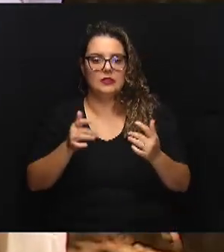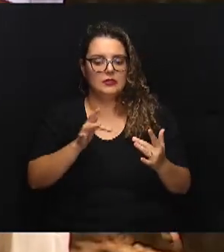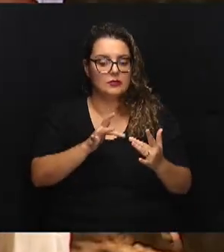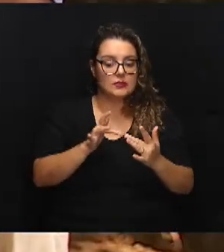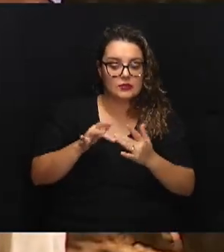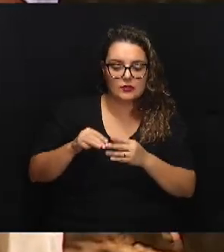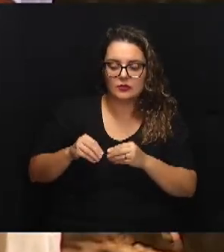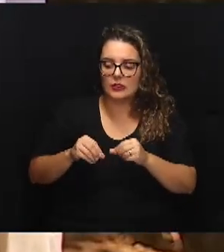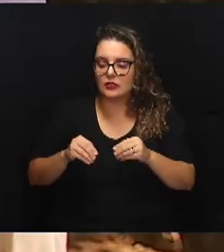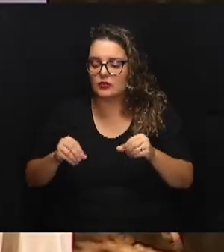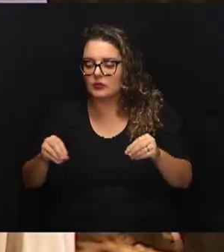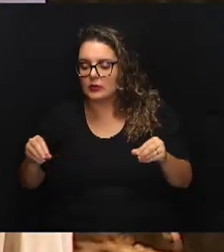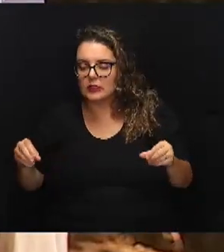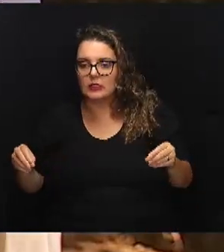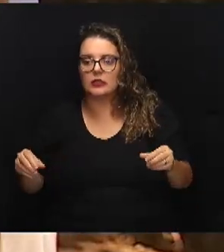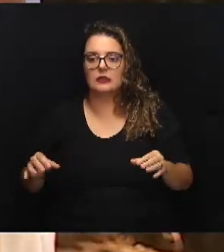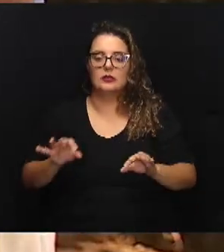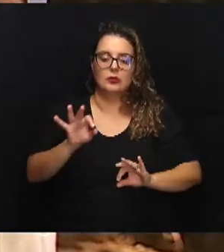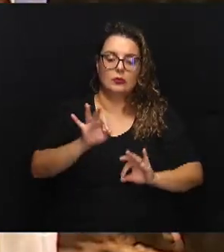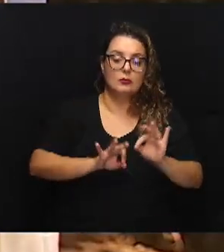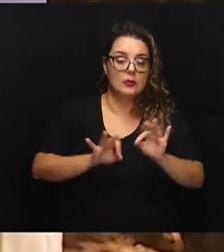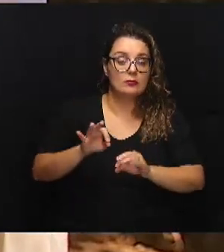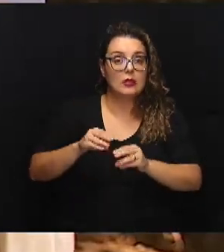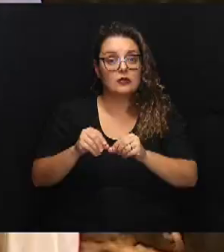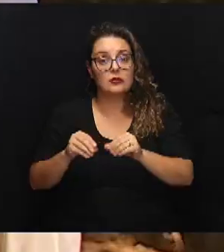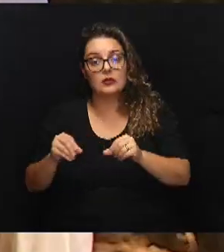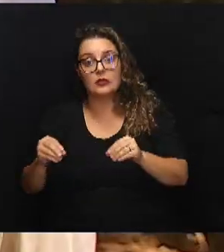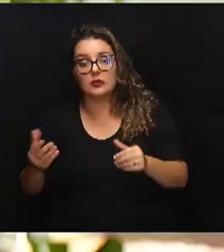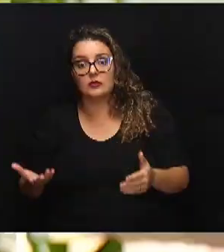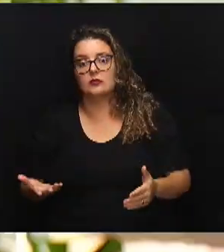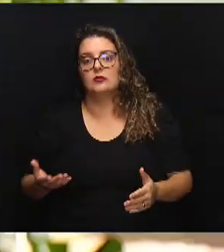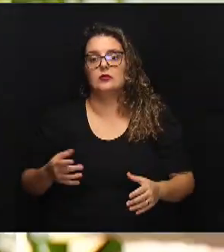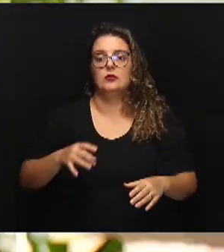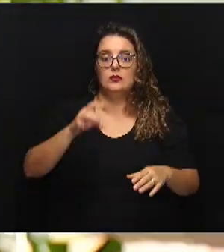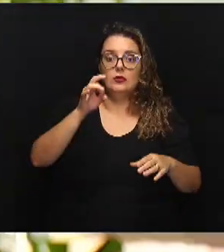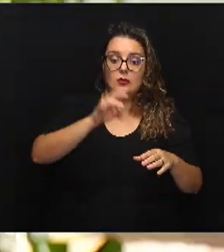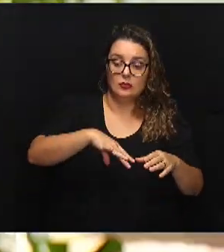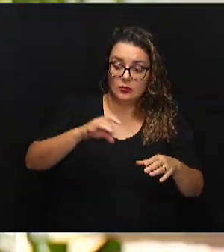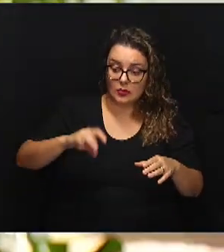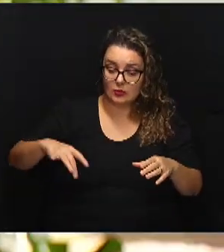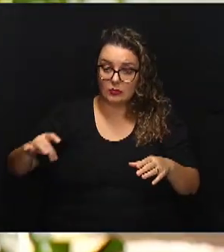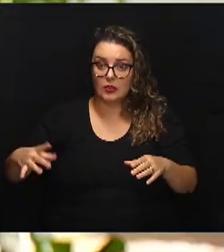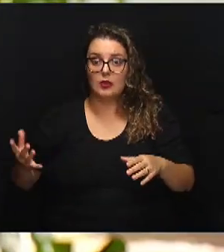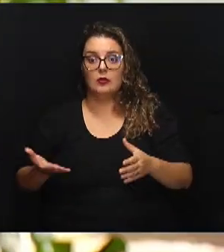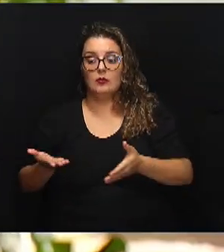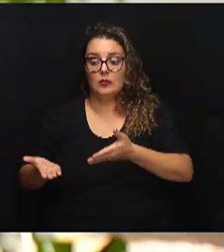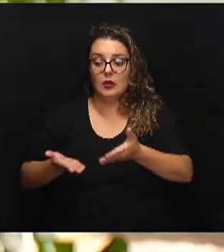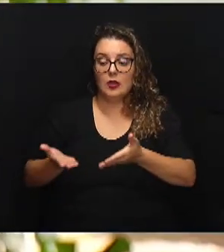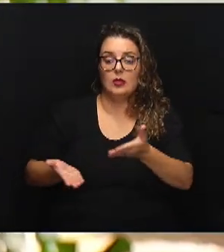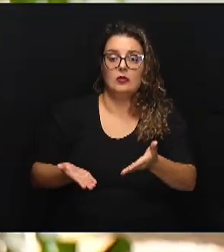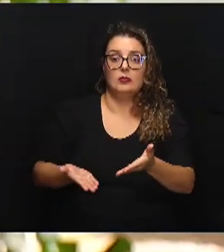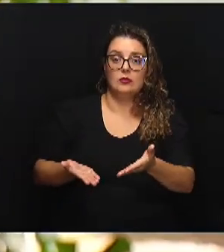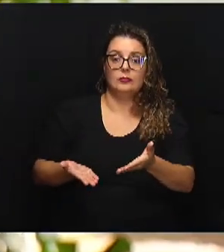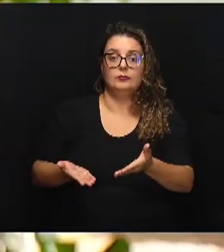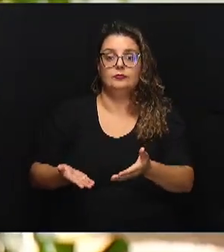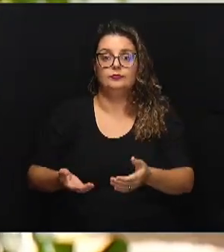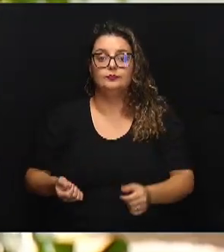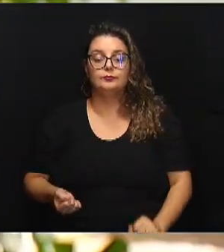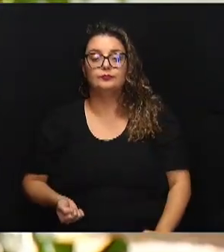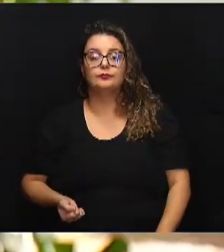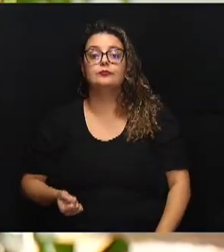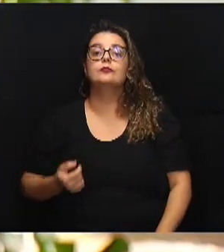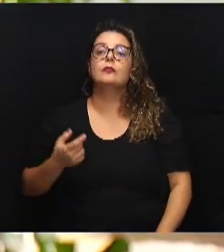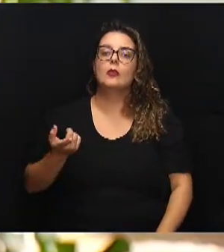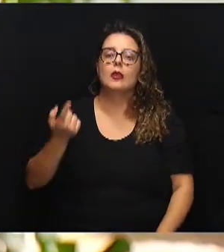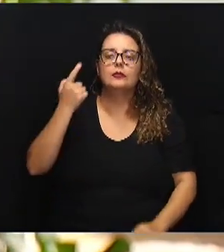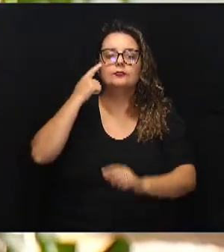terra, com o preparo da terra, com a semeadura, o cultivo, né? Eles vão